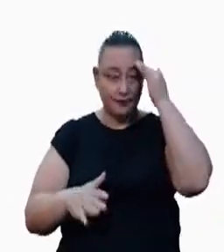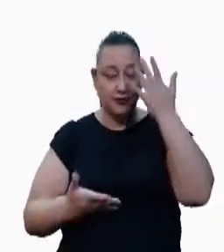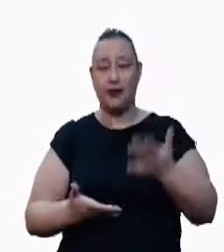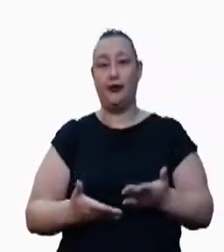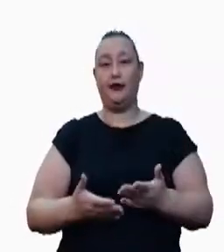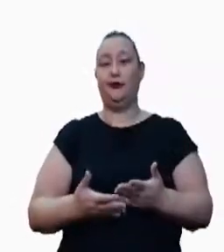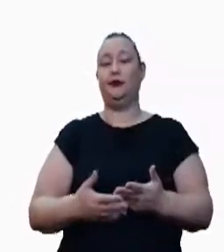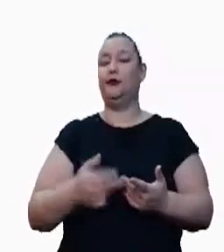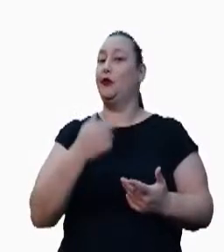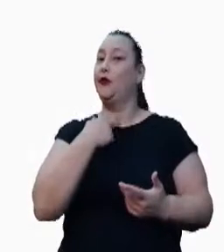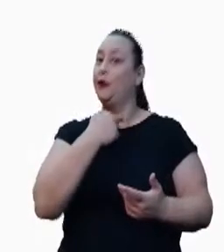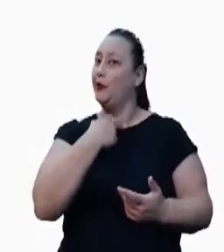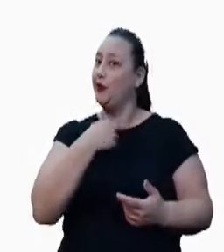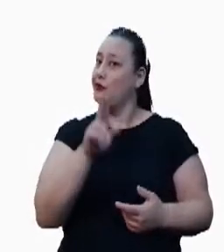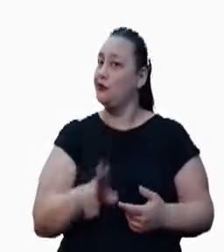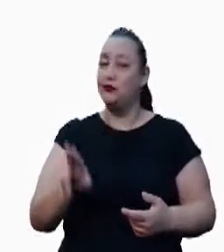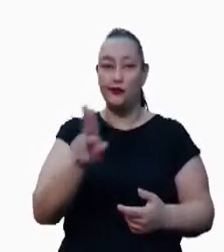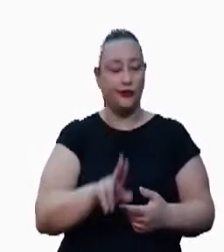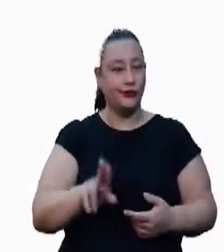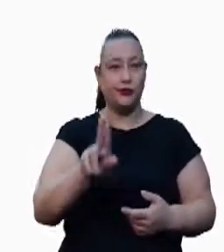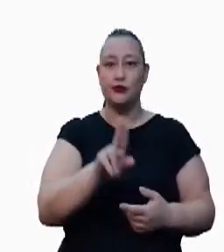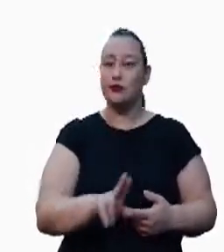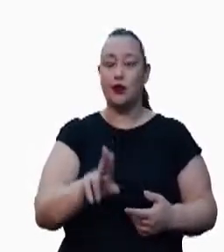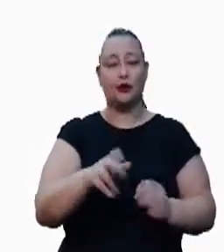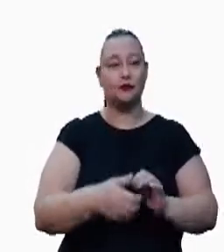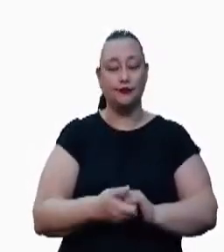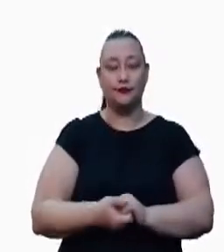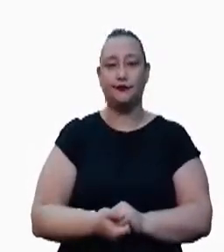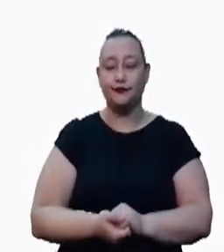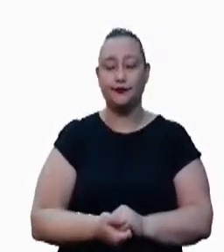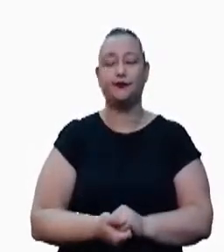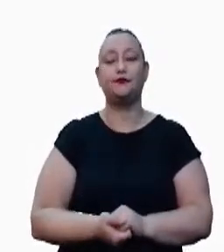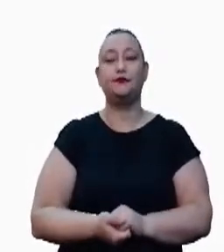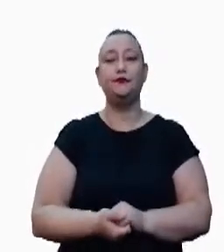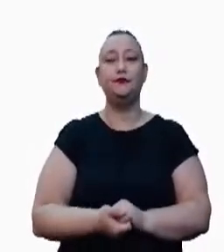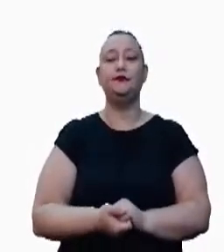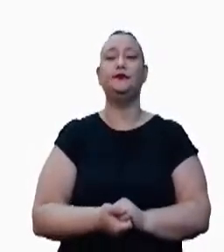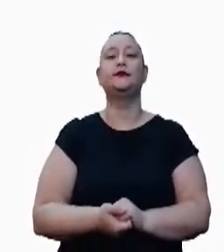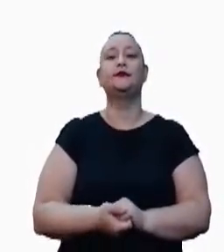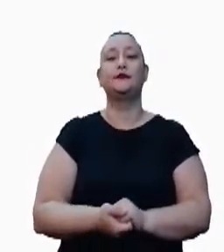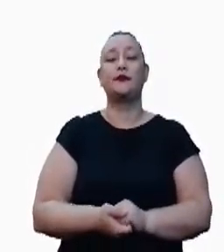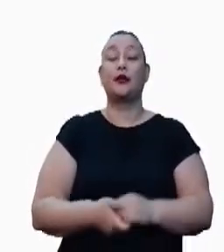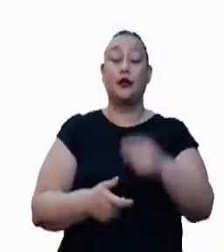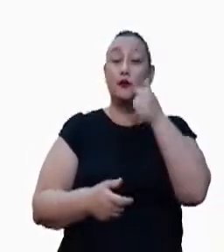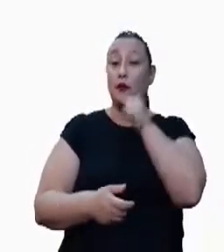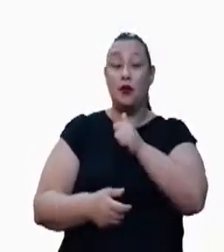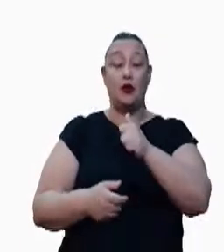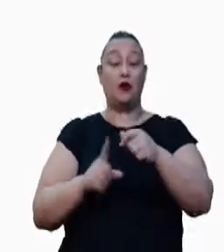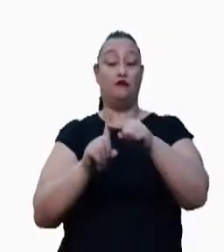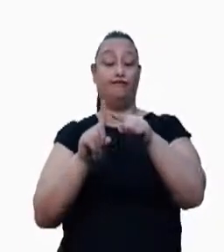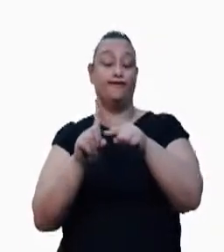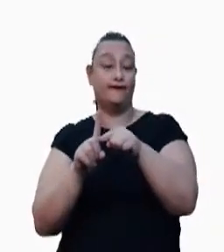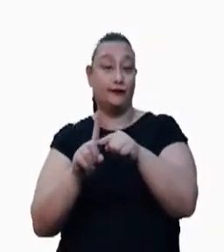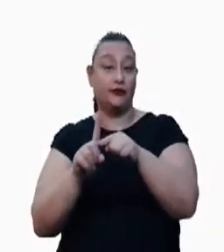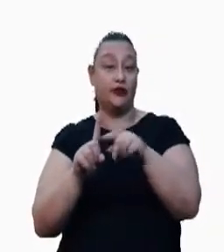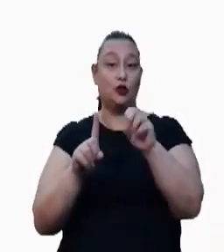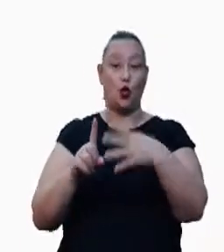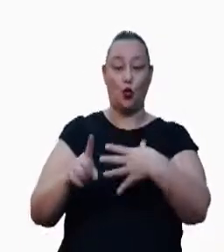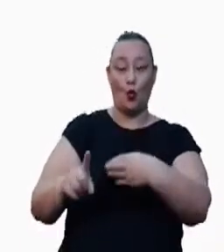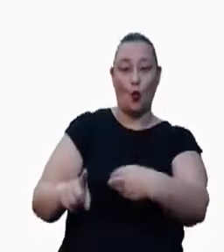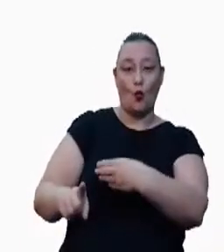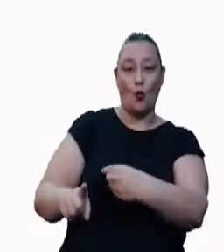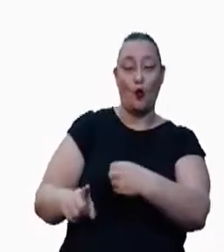condição dessa não deve receber um tratamento desse sem ser bem orientada. Gestantes e lactentes, porque isso pode